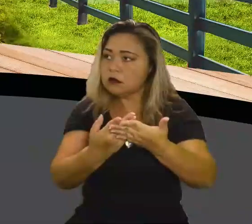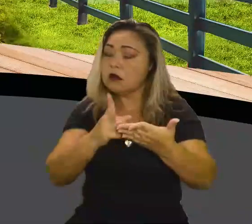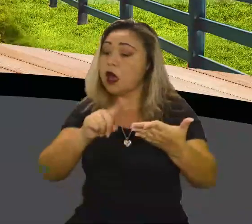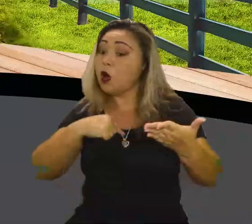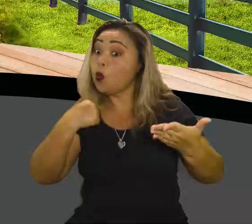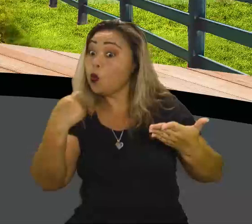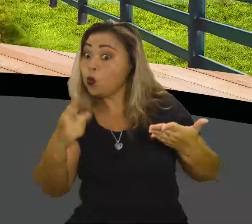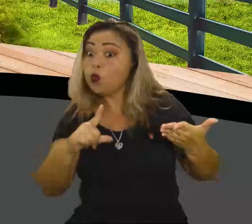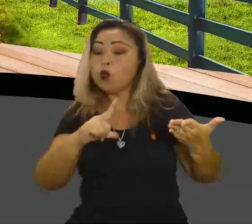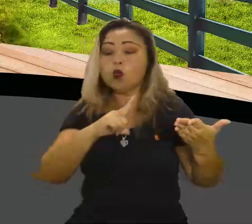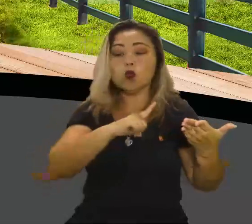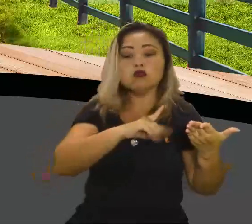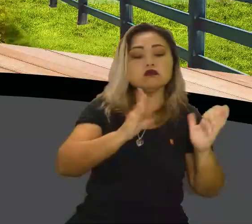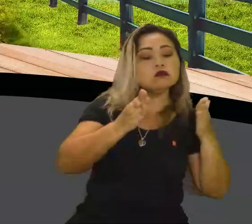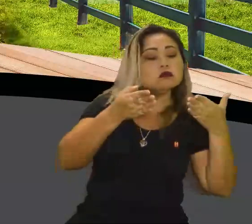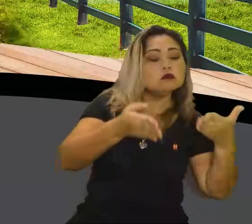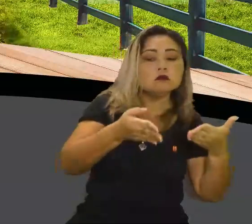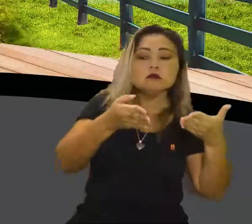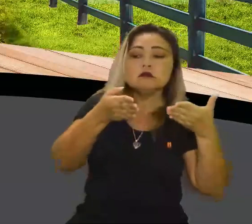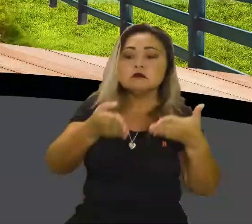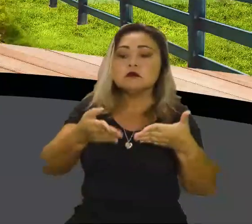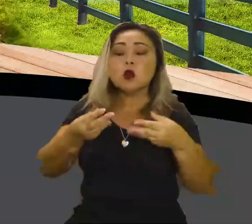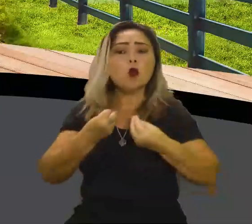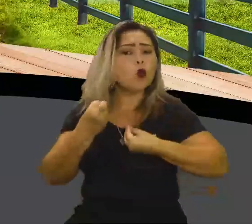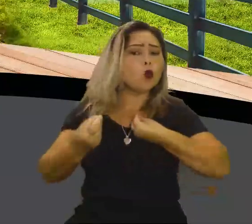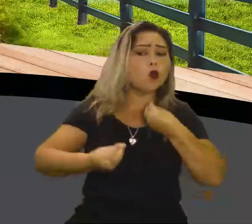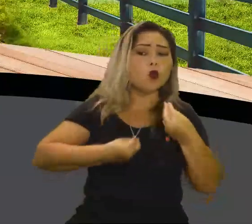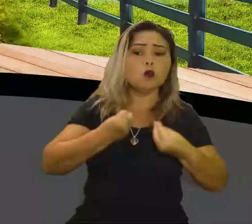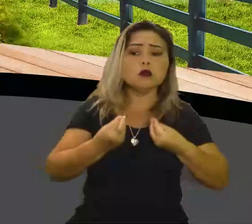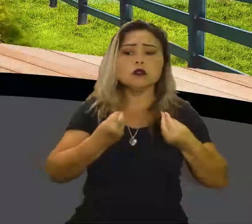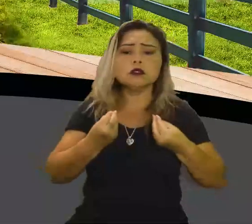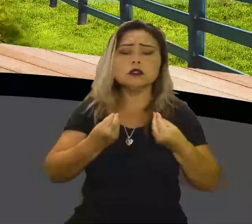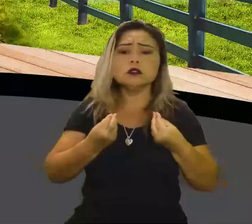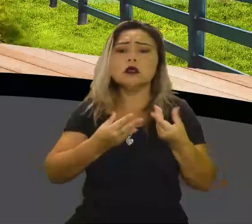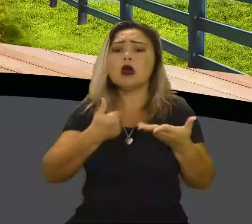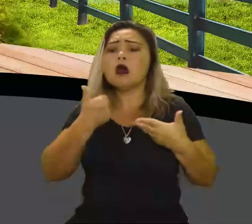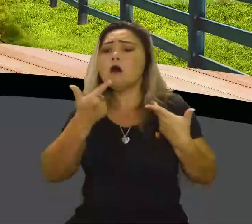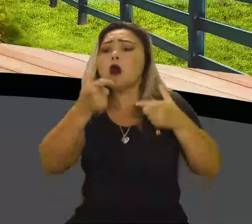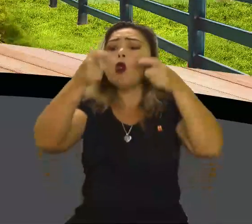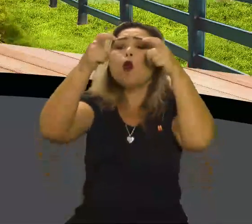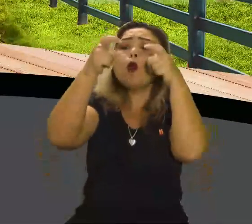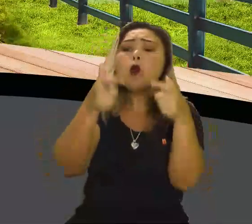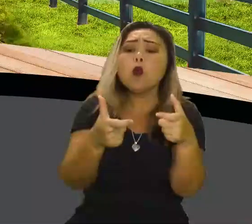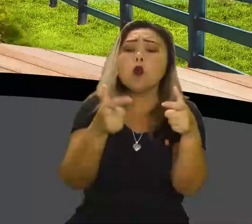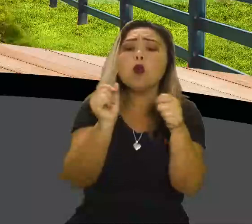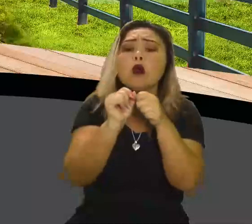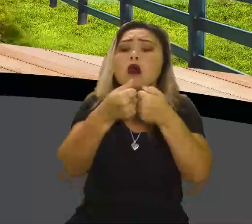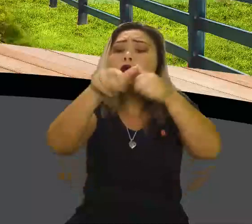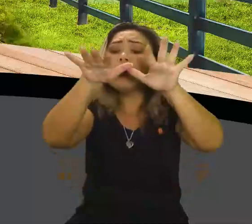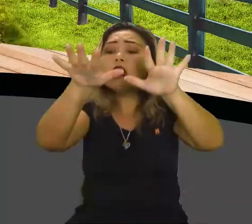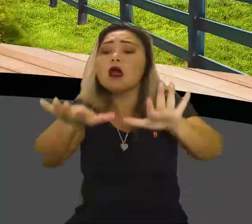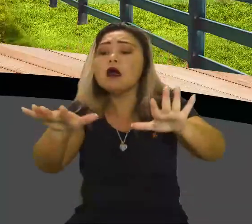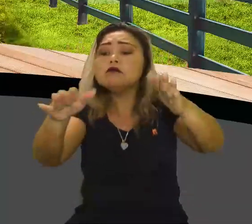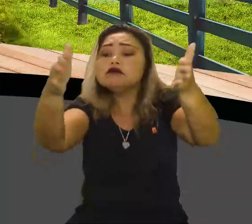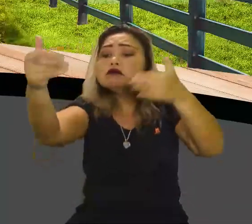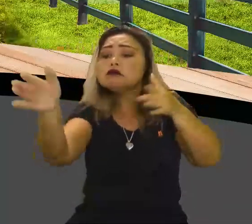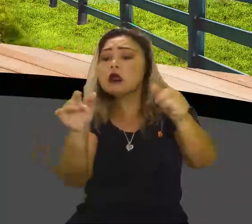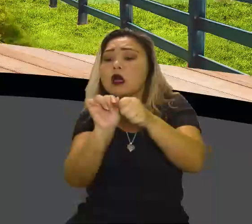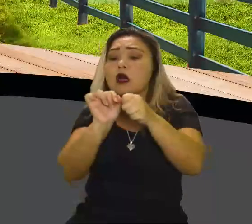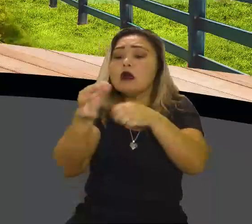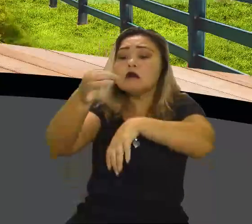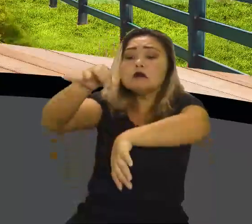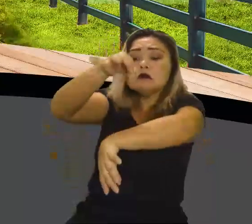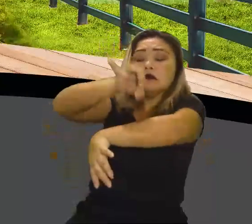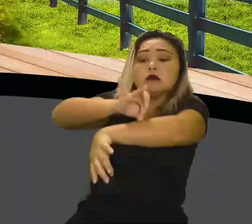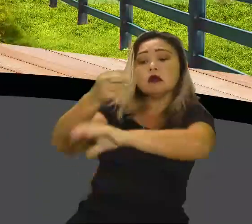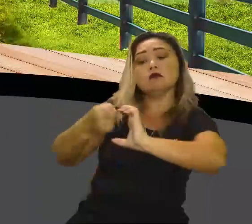ter sim encontros específicos. Como assim? Quando eu falei, qual é o melhor local para estabelecer um apiário? Aí nós vamos